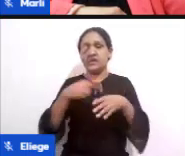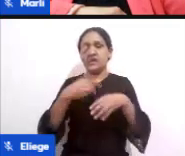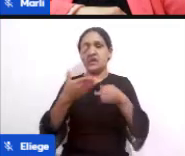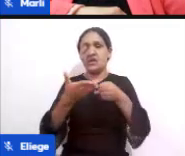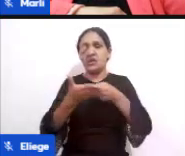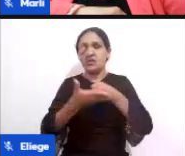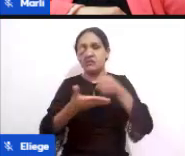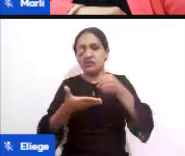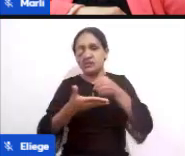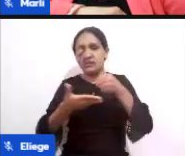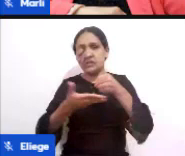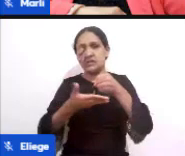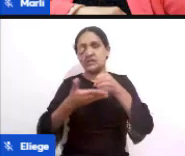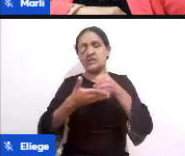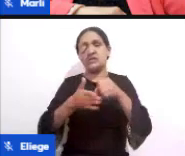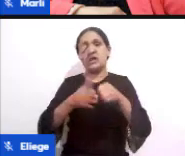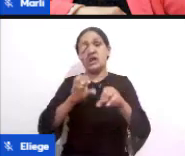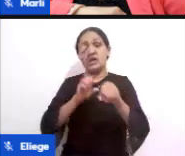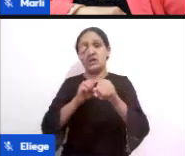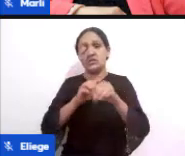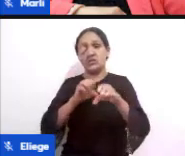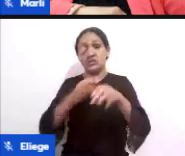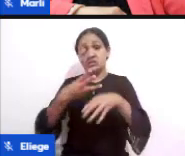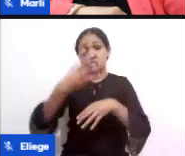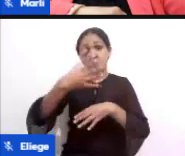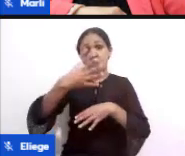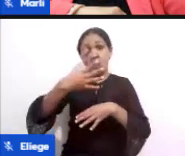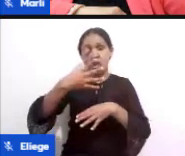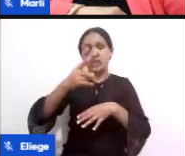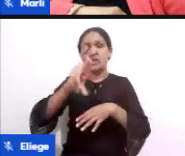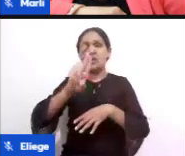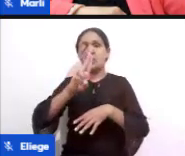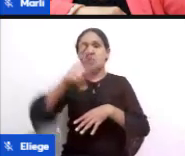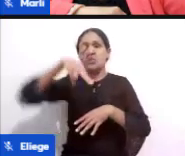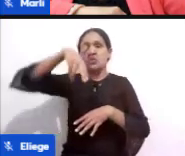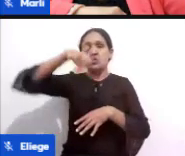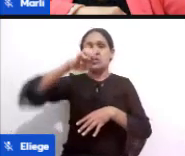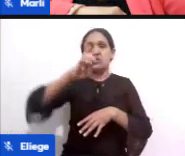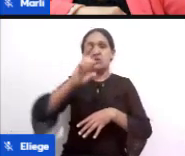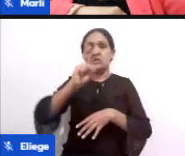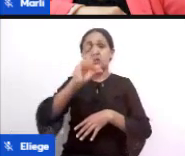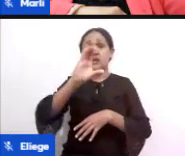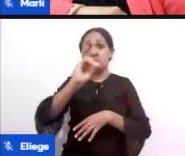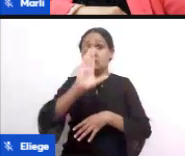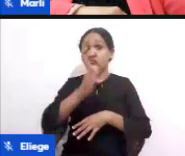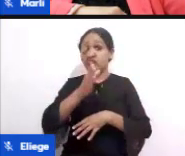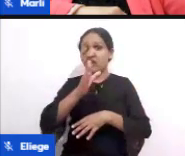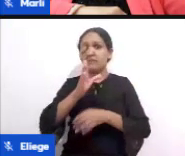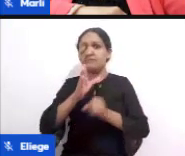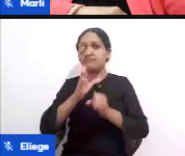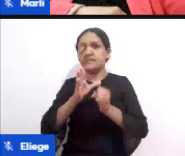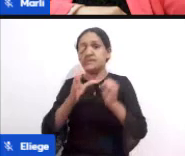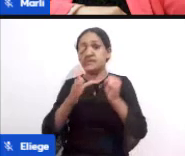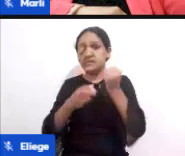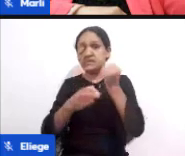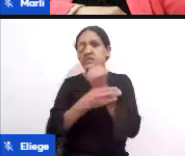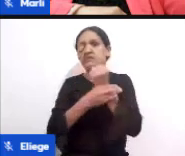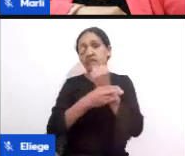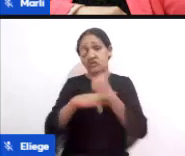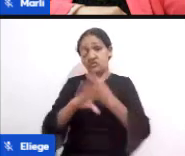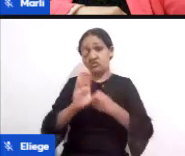educação. Né? A Unesco já defende isso. E esses 4 pilares da